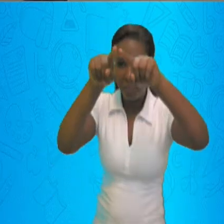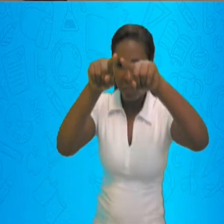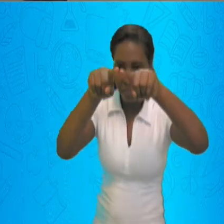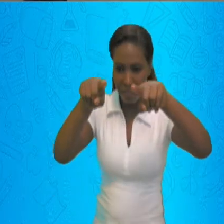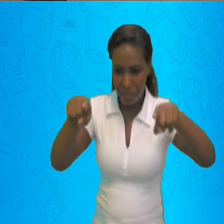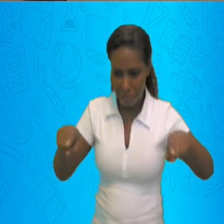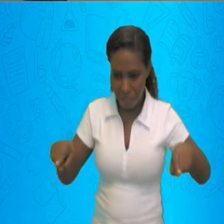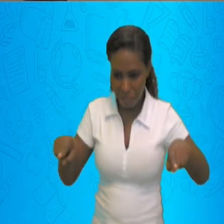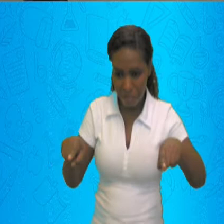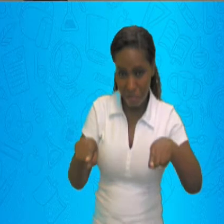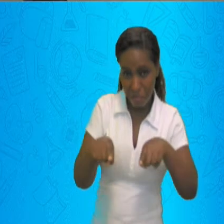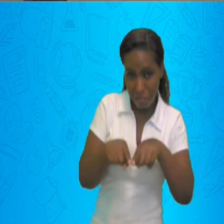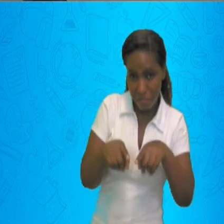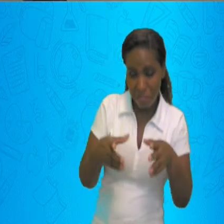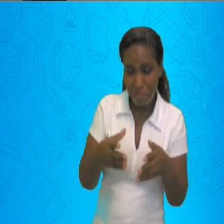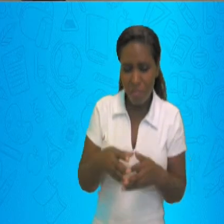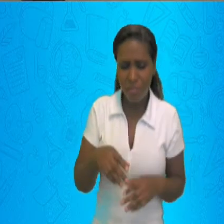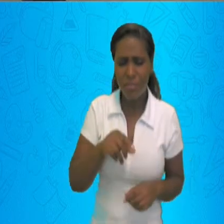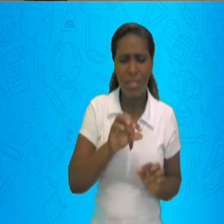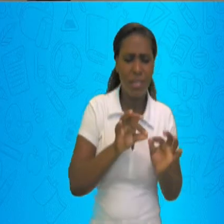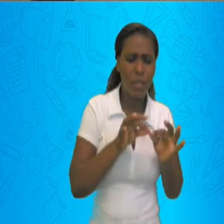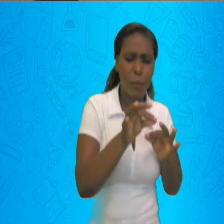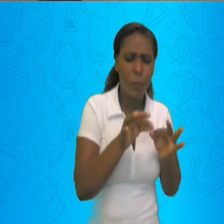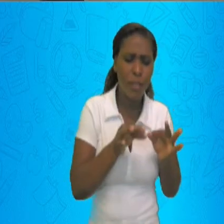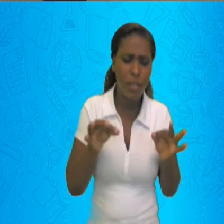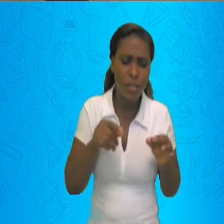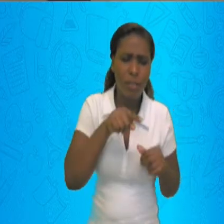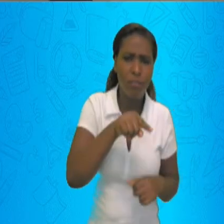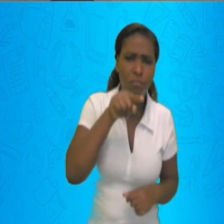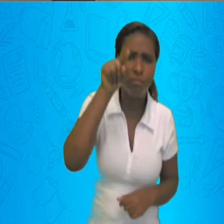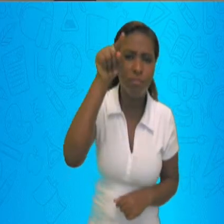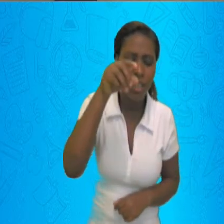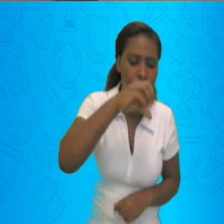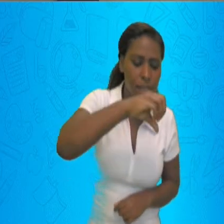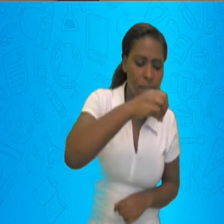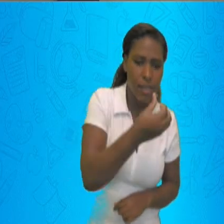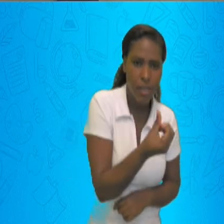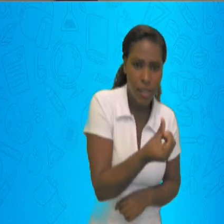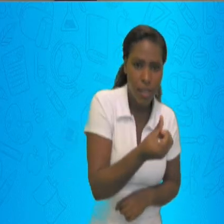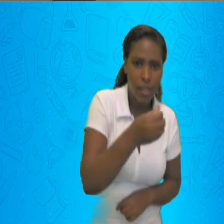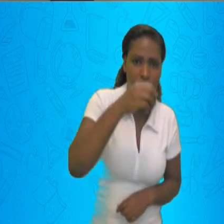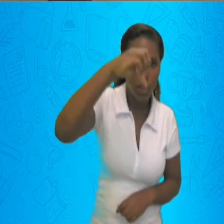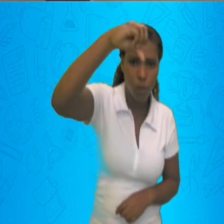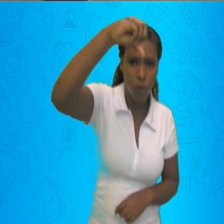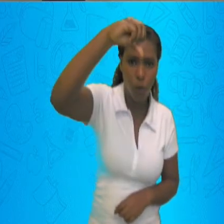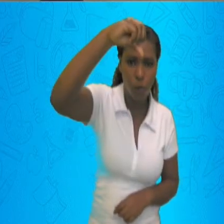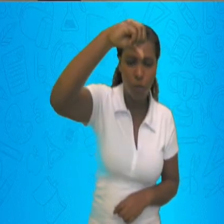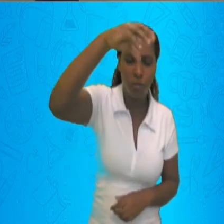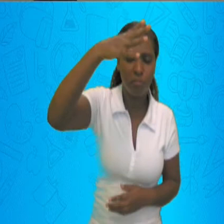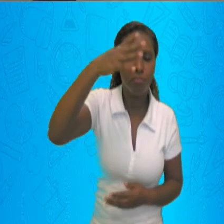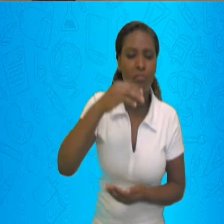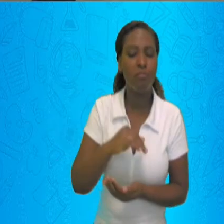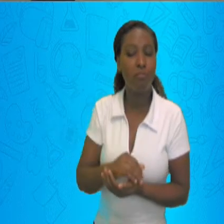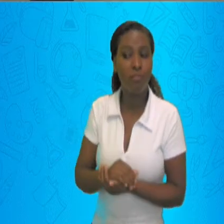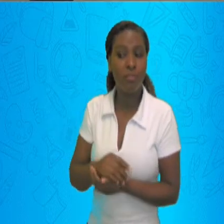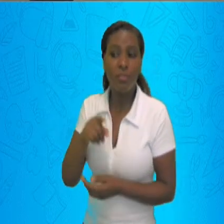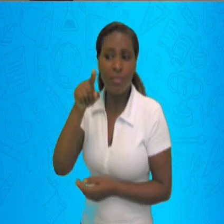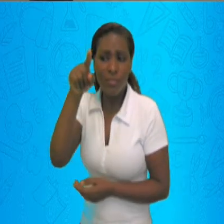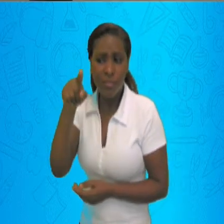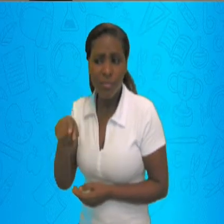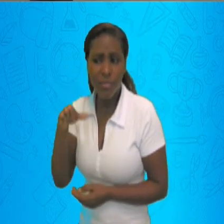são 6 e 9. Quais são as possíveis medidas do terceiro lado? Sabe-se que elas